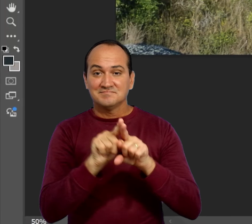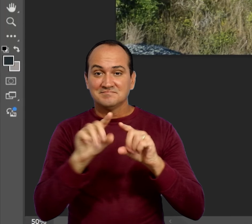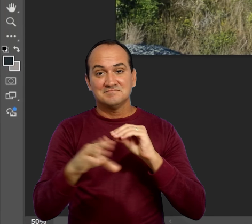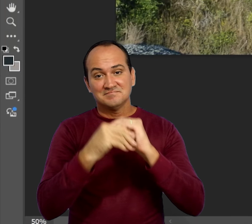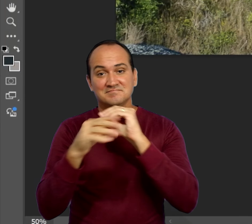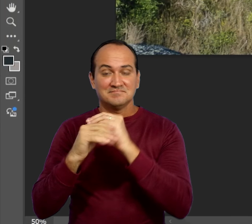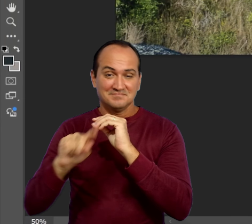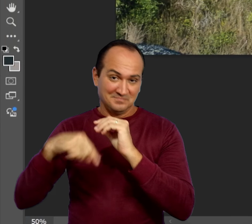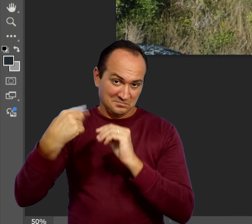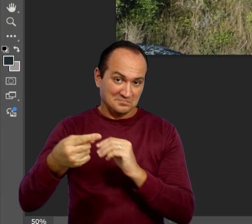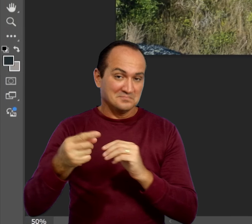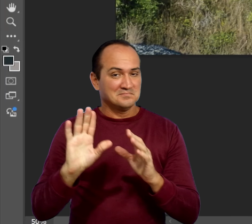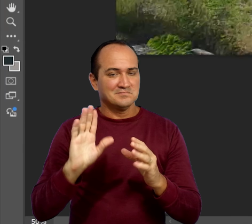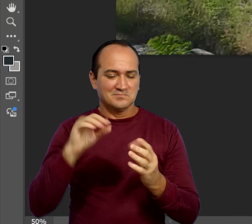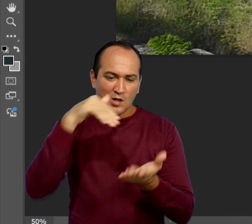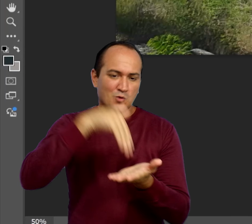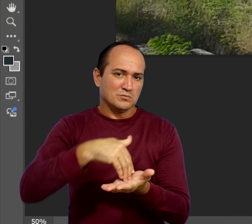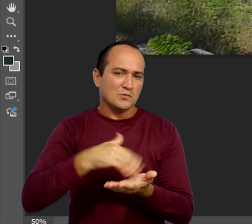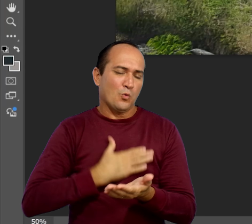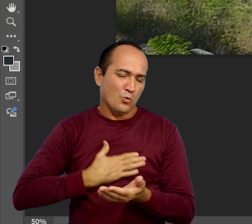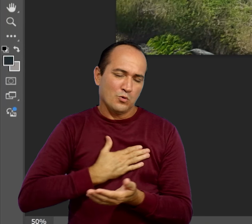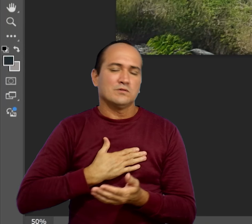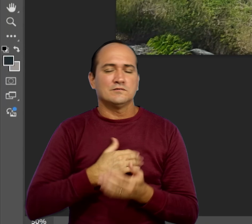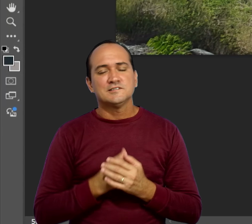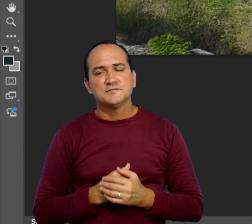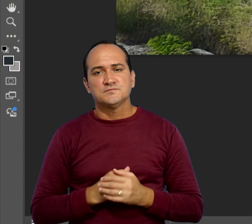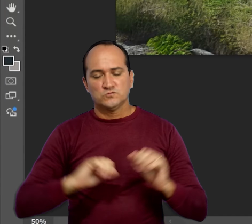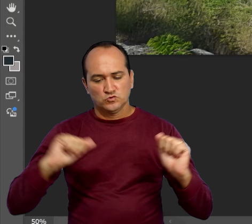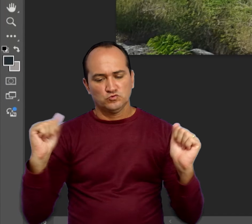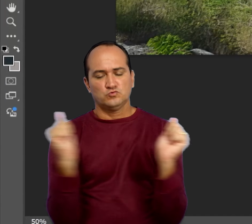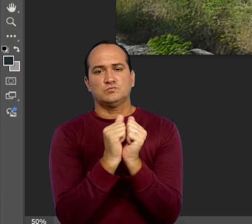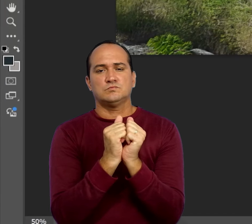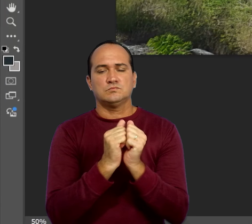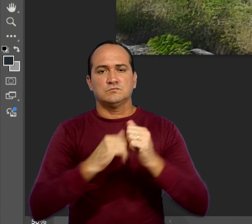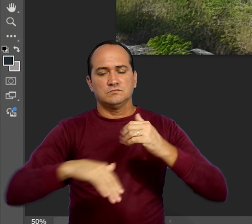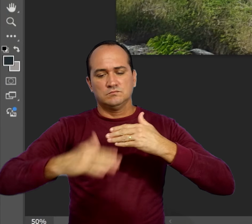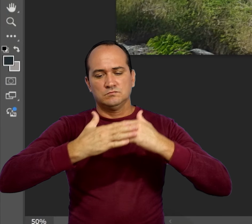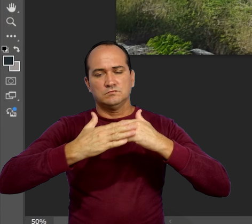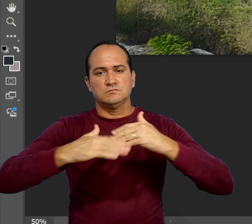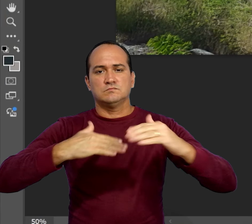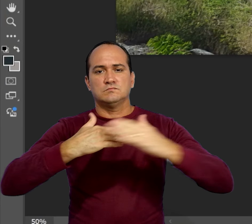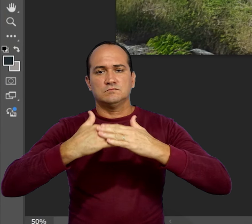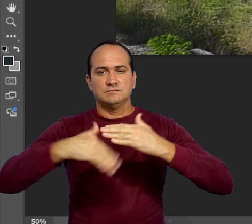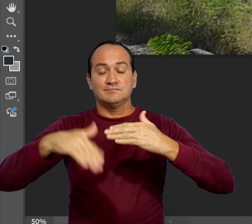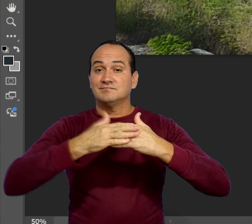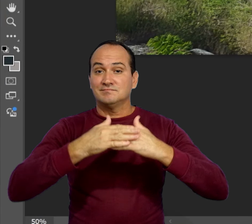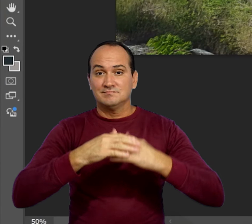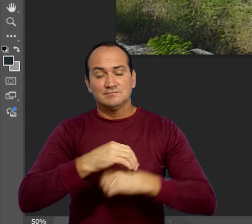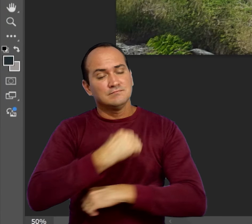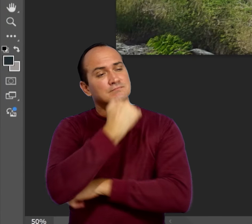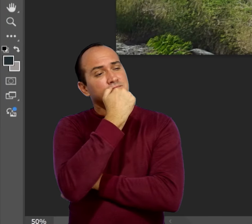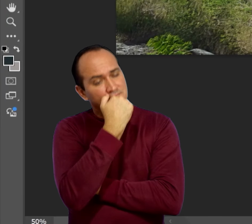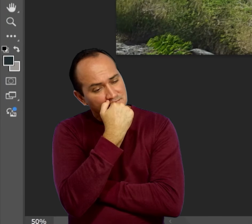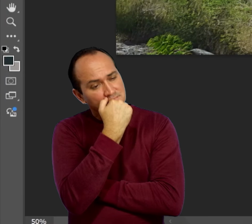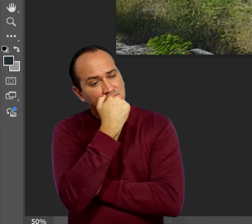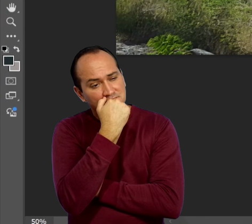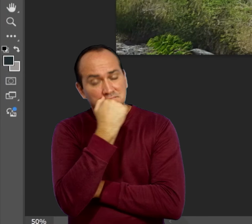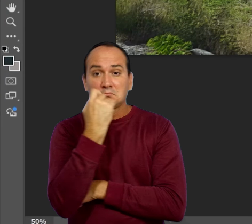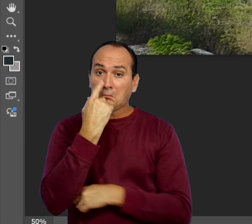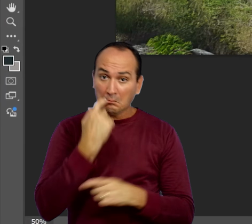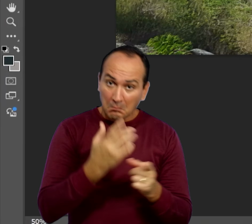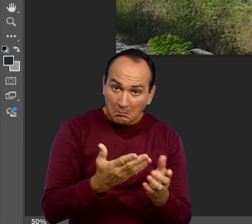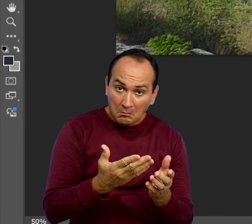Interessante também, poderia completar depois, mas vou deixar realmente essa última aqui e vou então juntar isso aqui, ó, com a camada que tem o plano